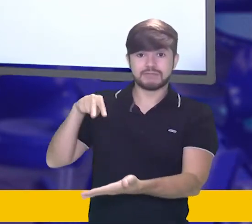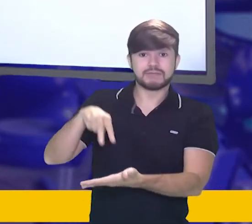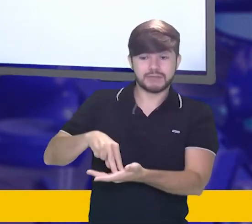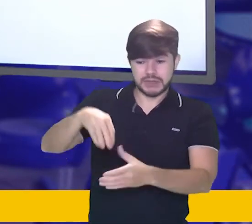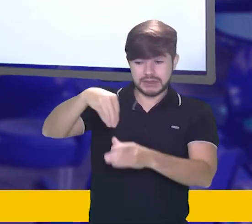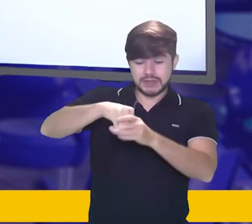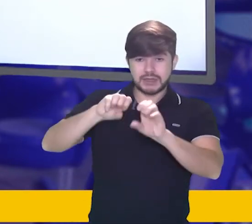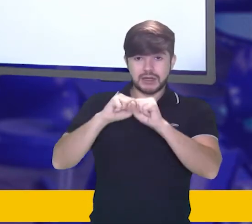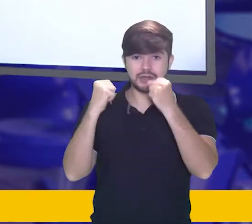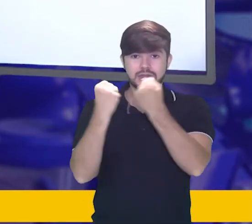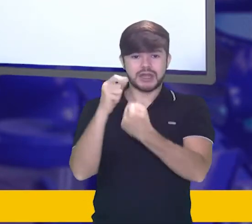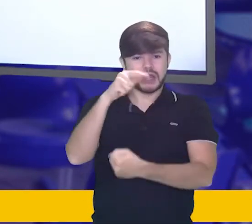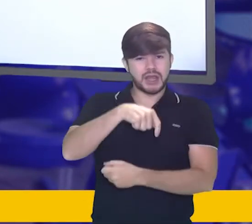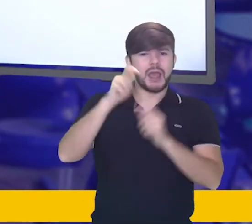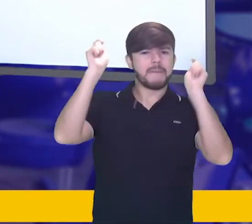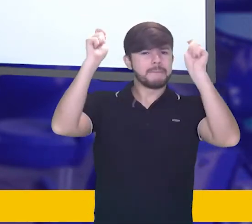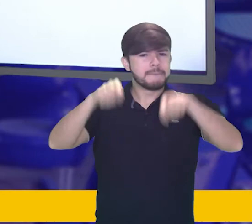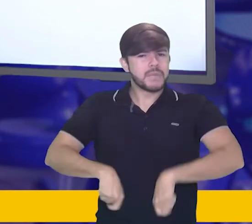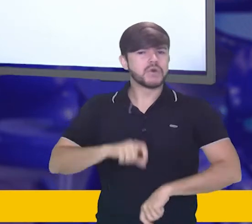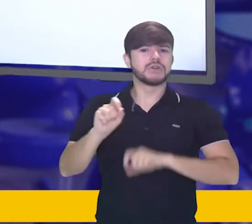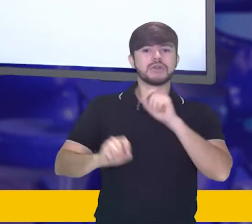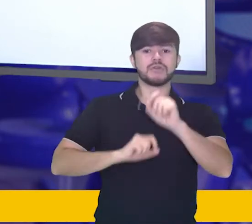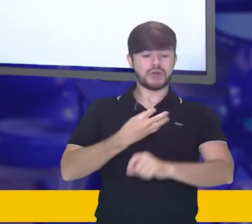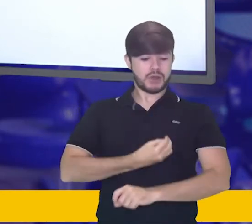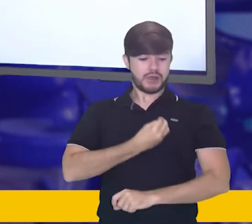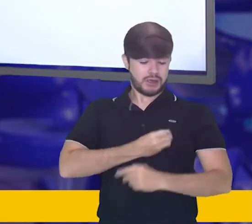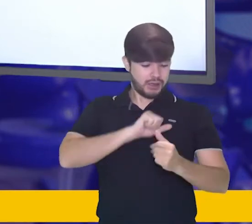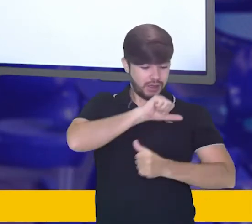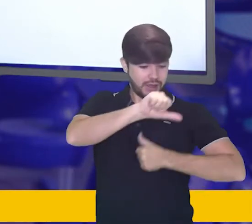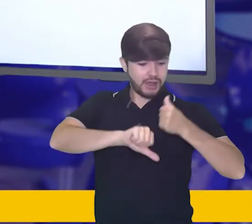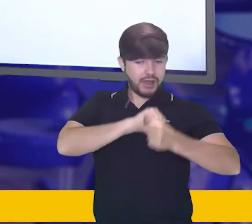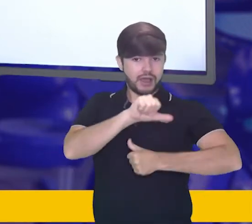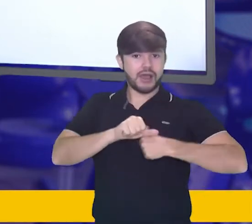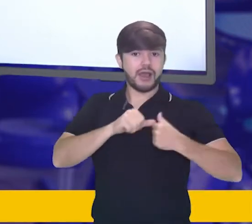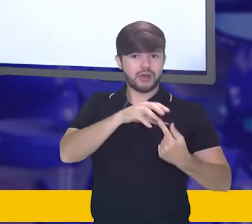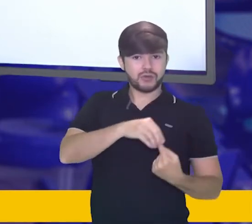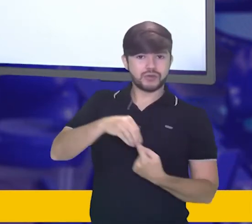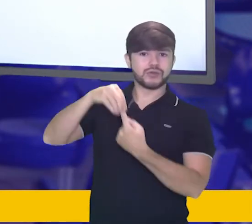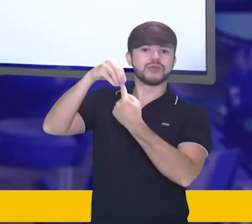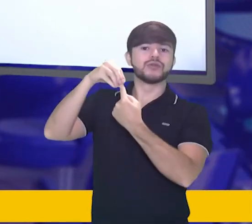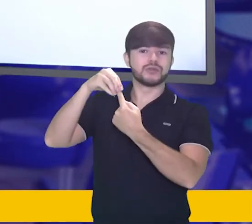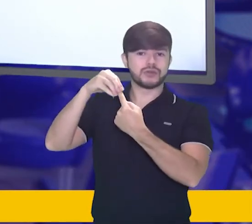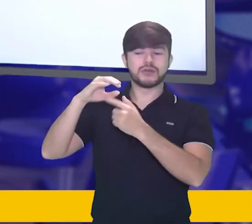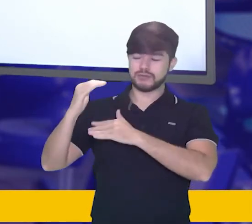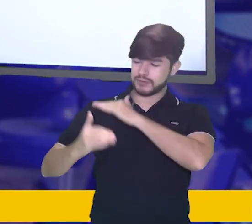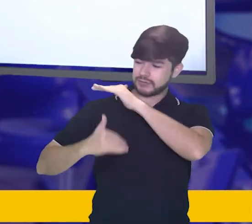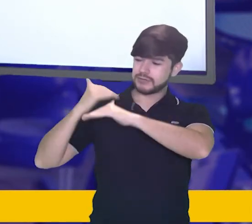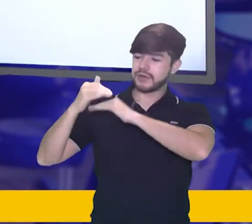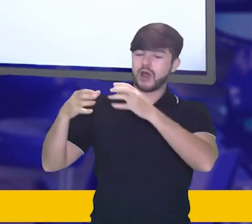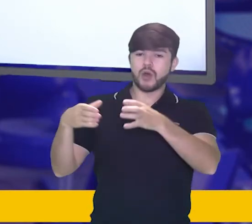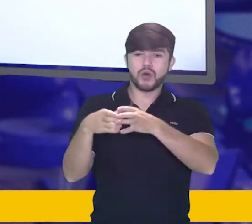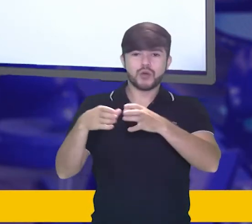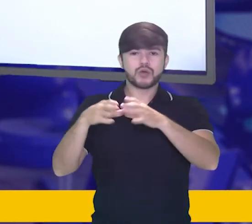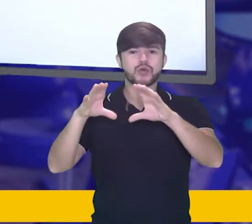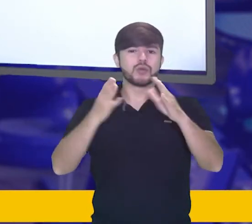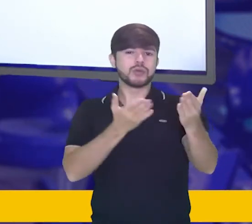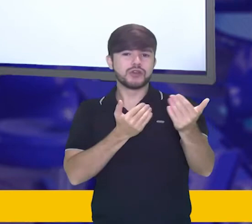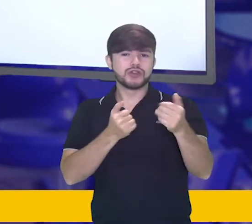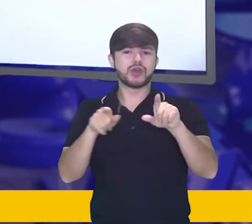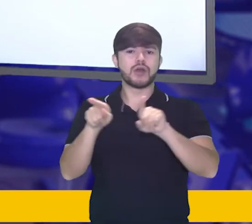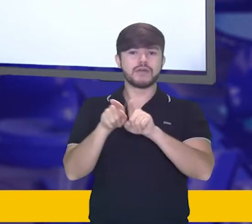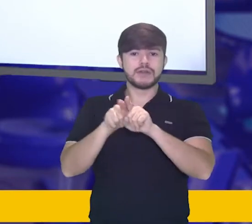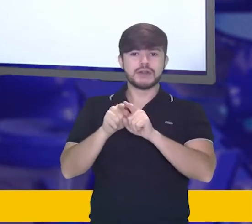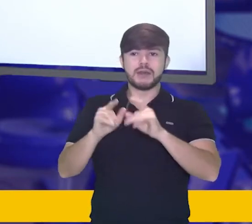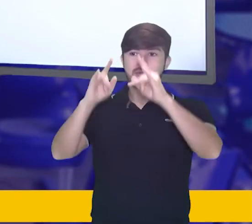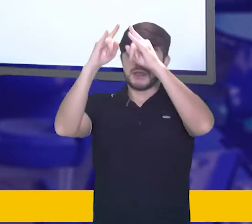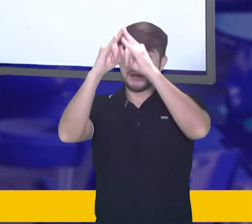sociedade. E com isso, significa que o jovem é capaz de construir e se representar em grupos de jovens, em